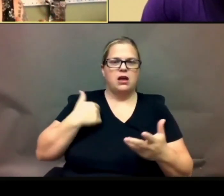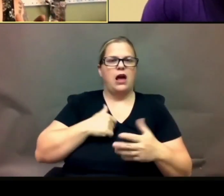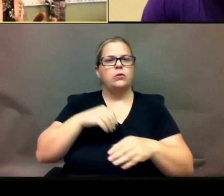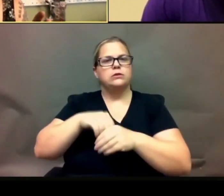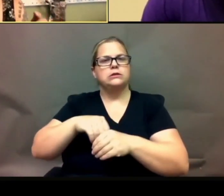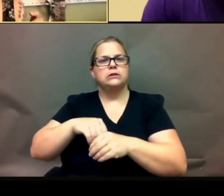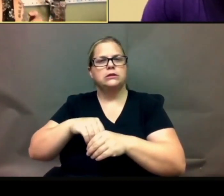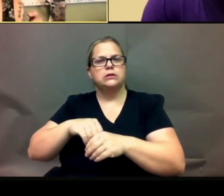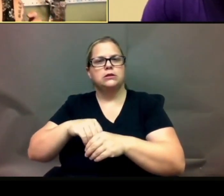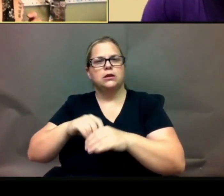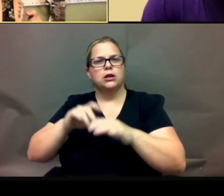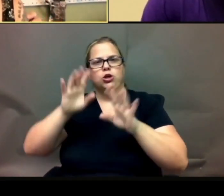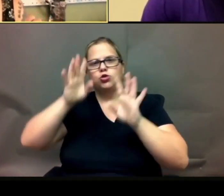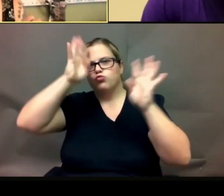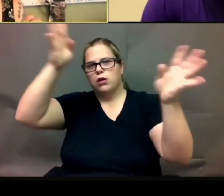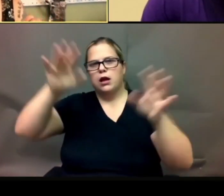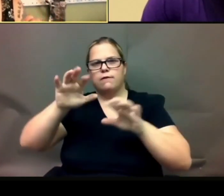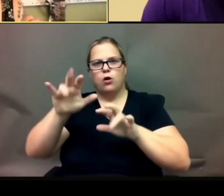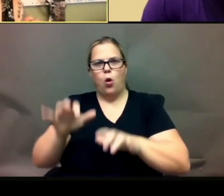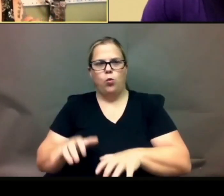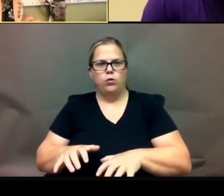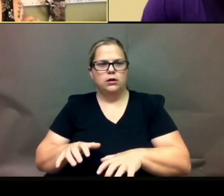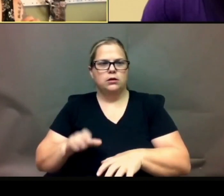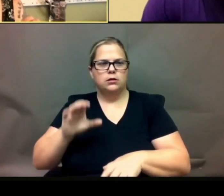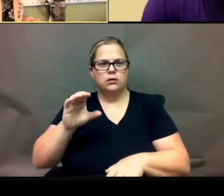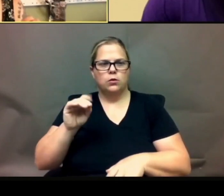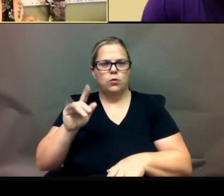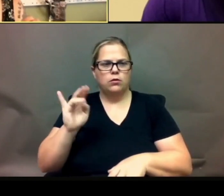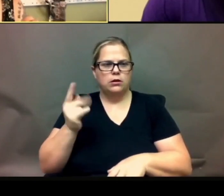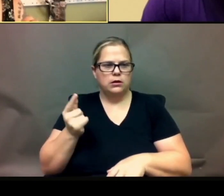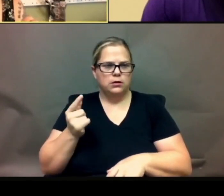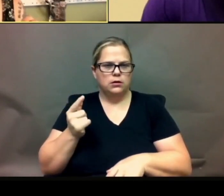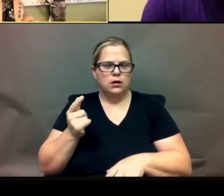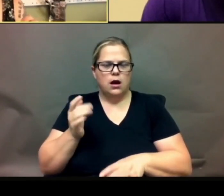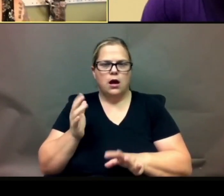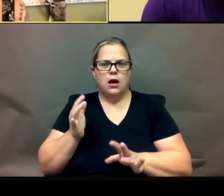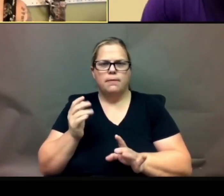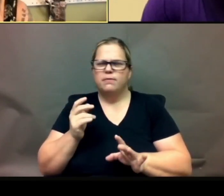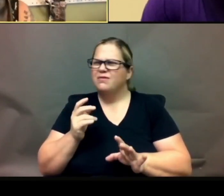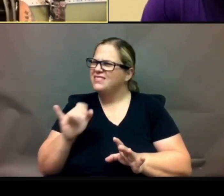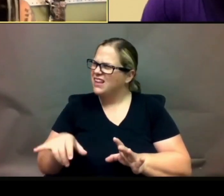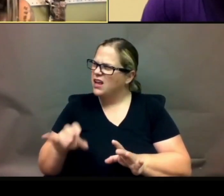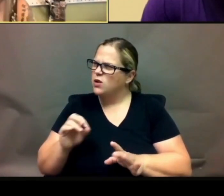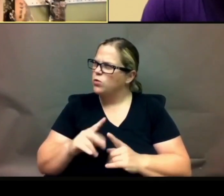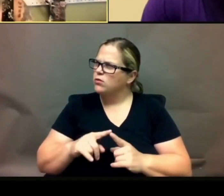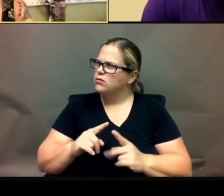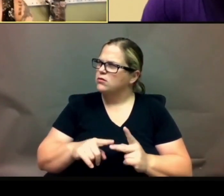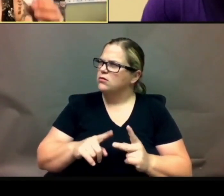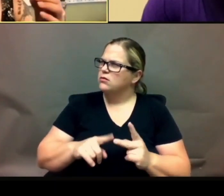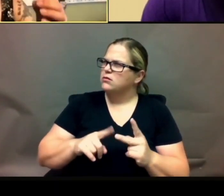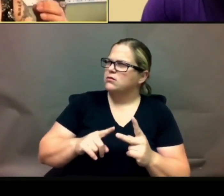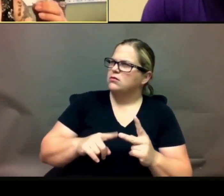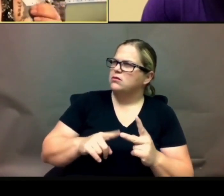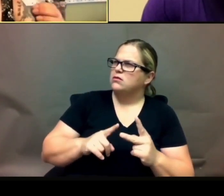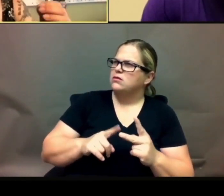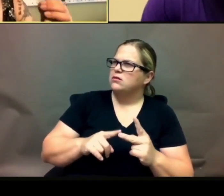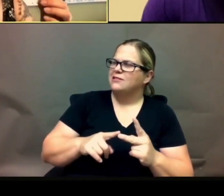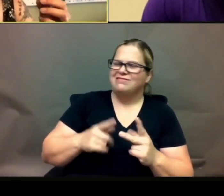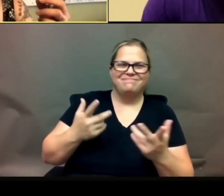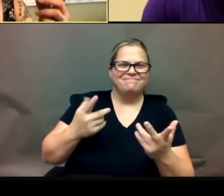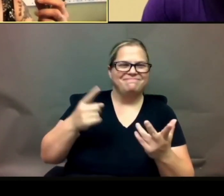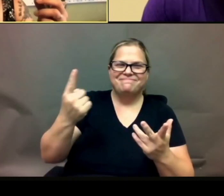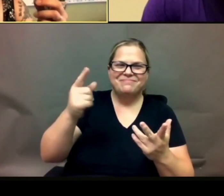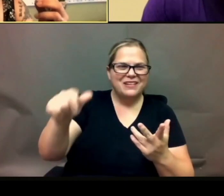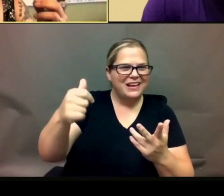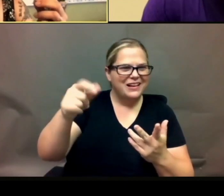Então, como vem essa codificação. Essa codificação criativa. Esse coding criativo.